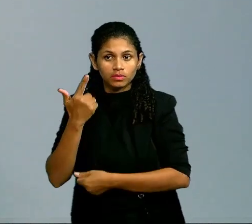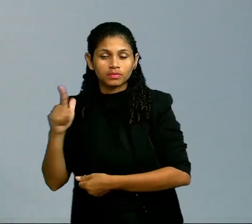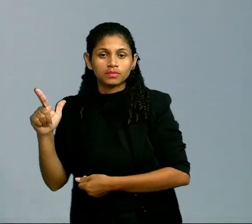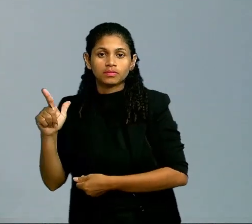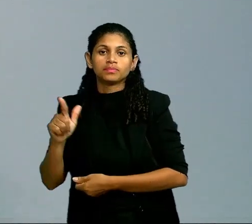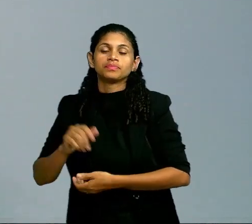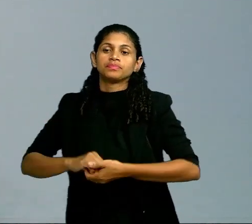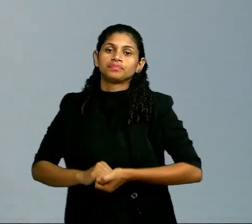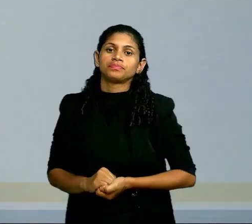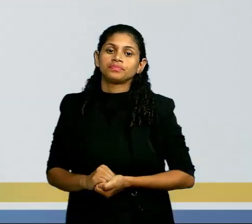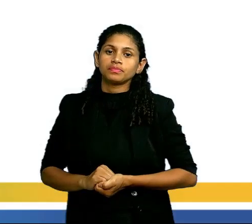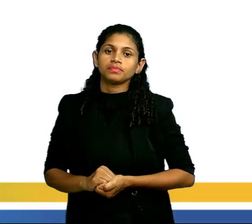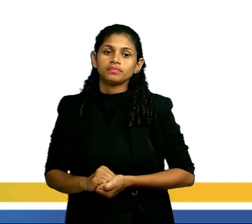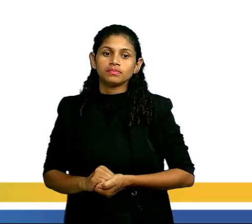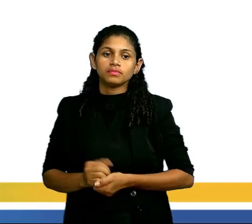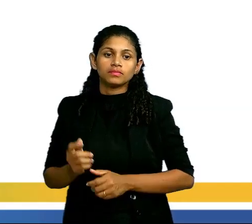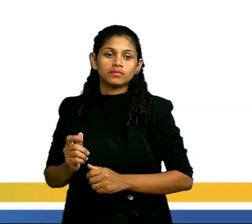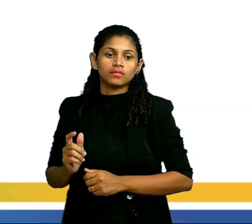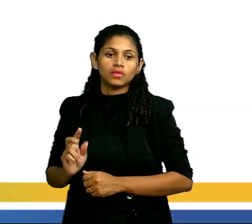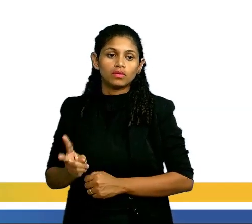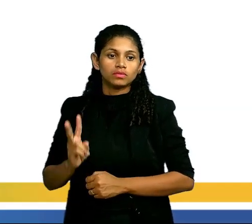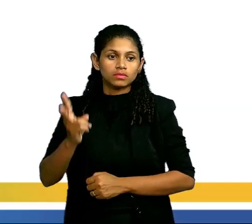ligando. Tudo bem? Então vamos seguir.